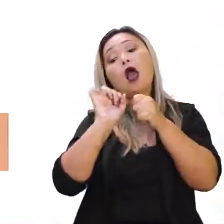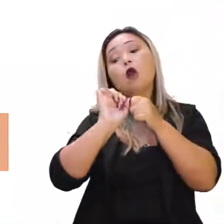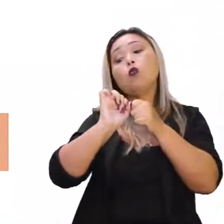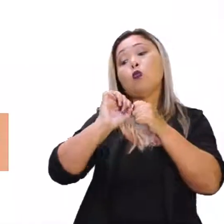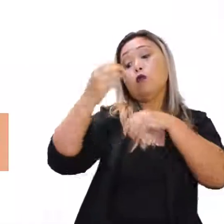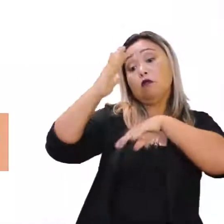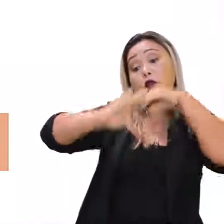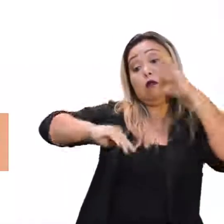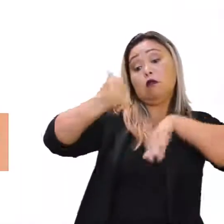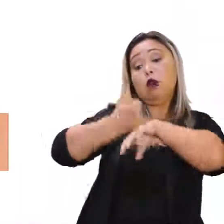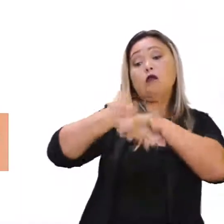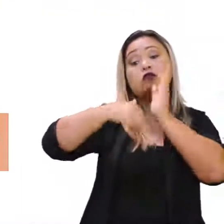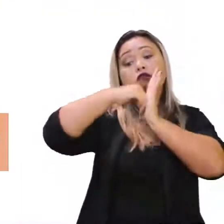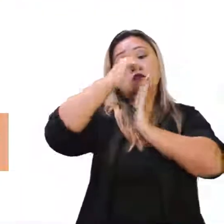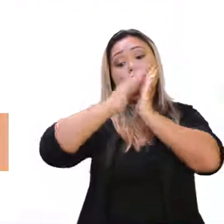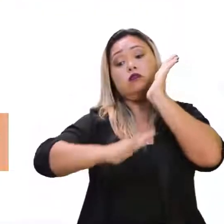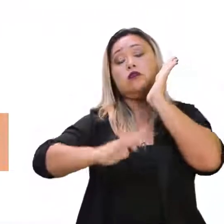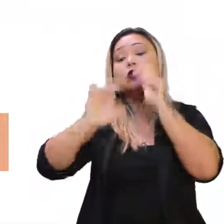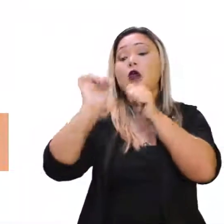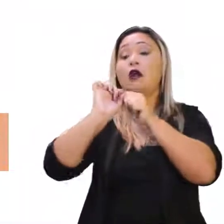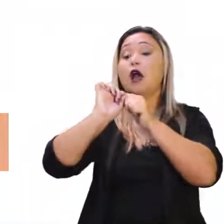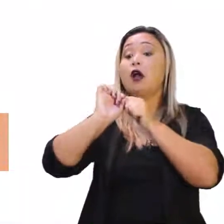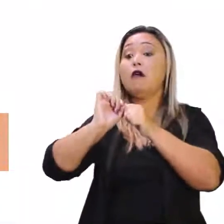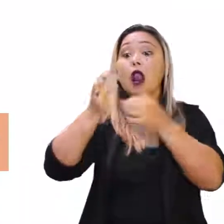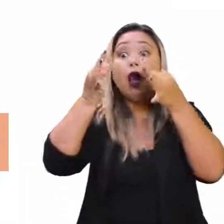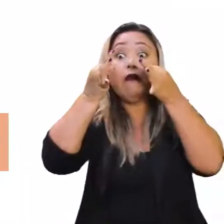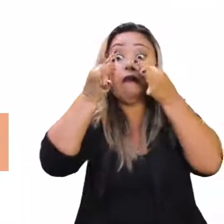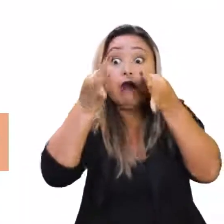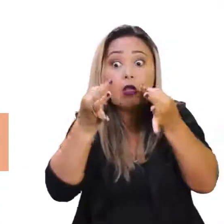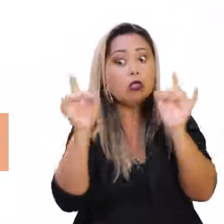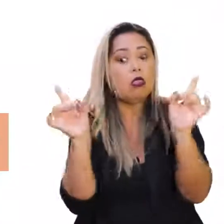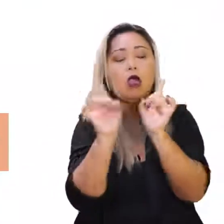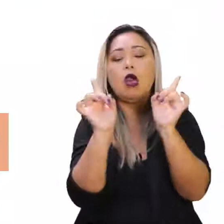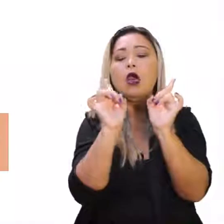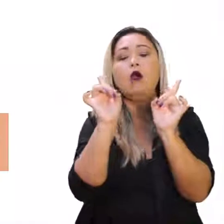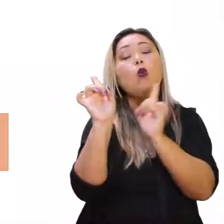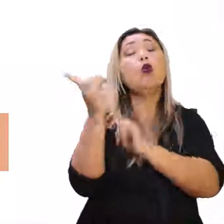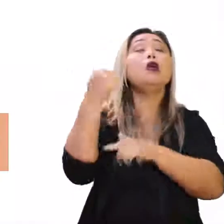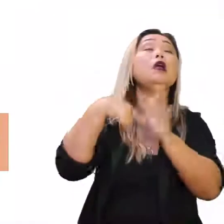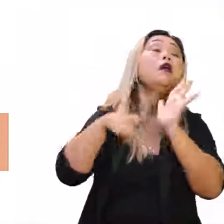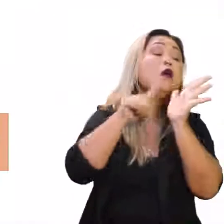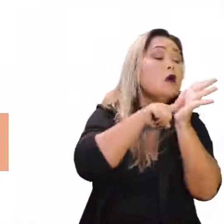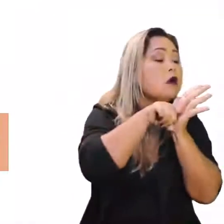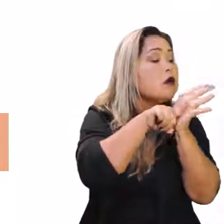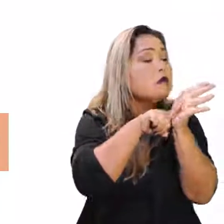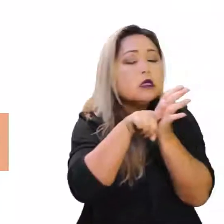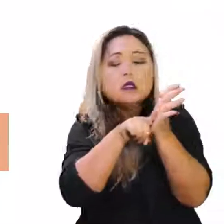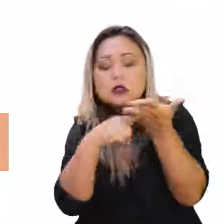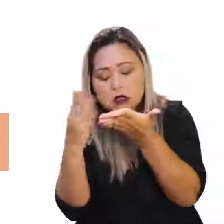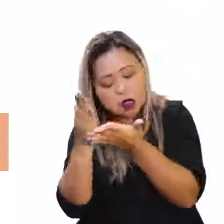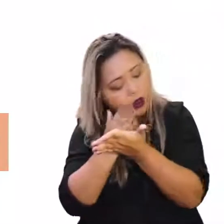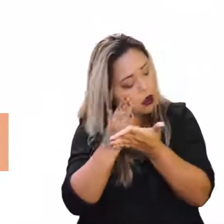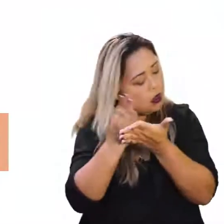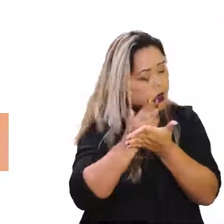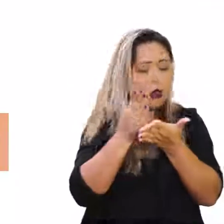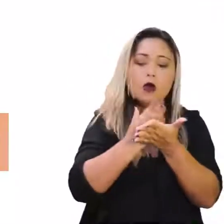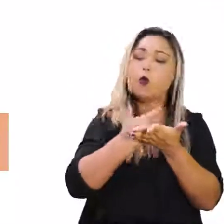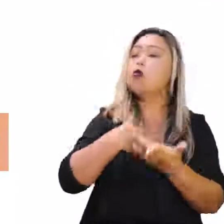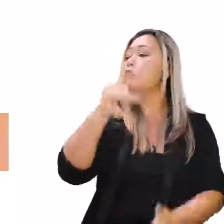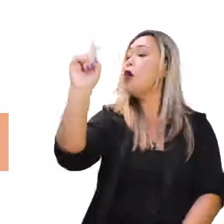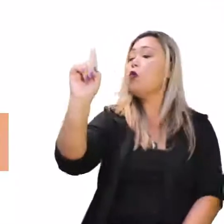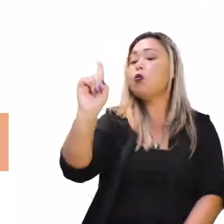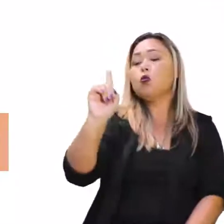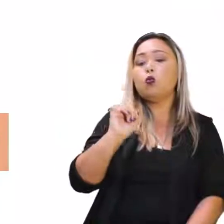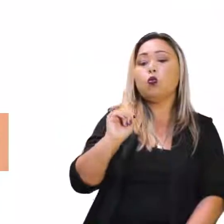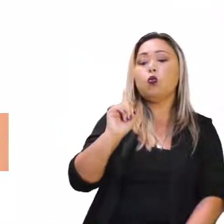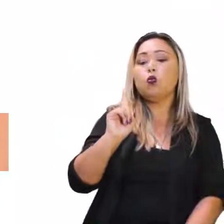presente naquele fato, né, professor Alexandre? Ele vai por meio de pesquisas, de livros, ou alguém,